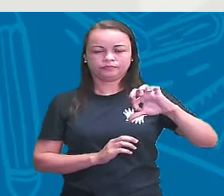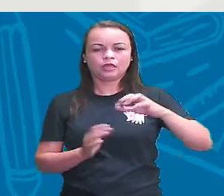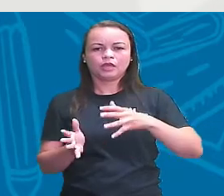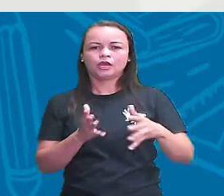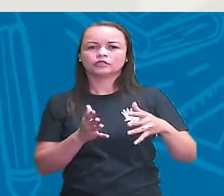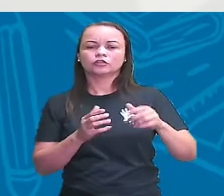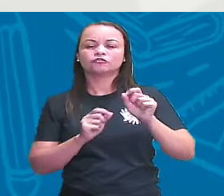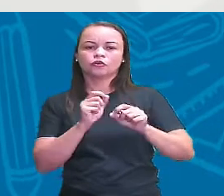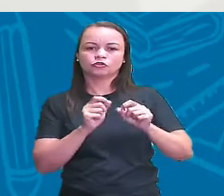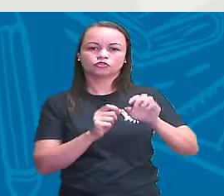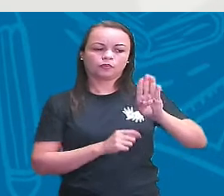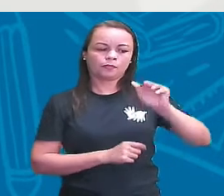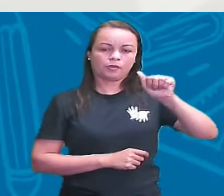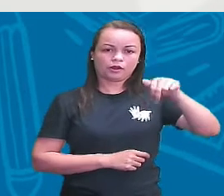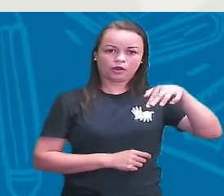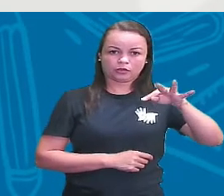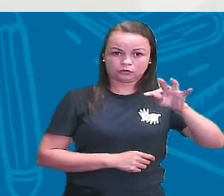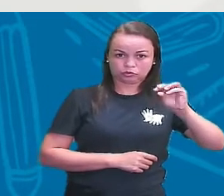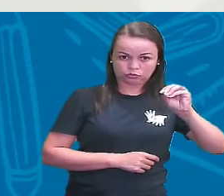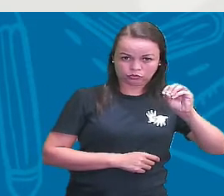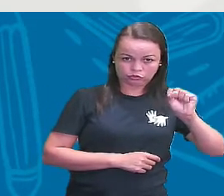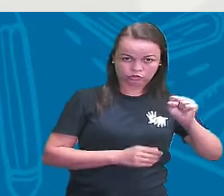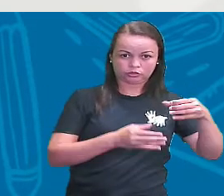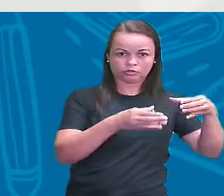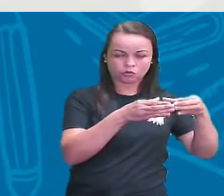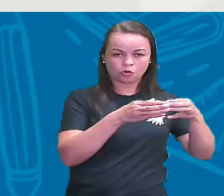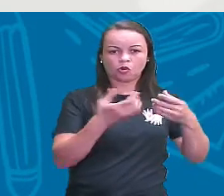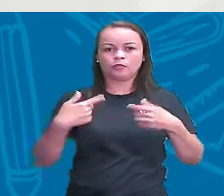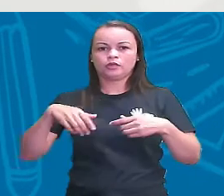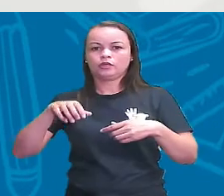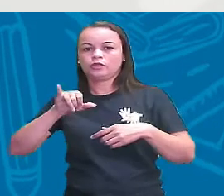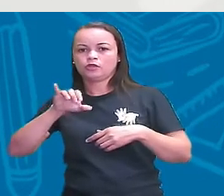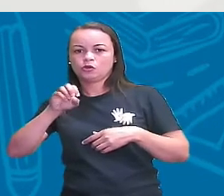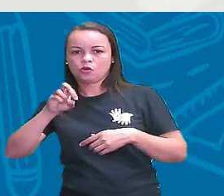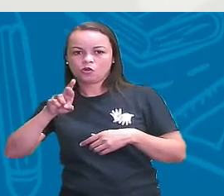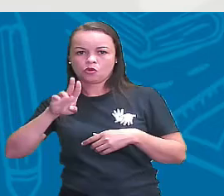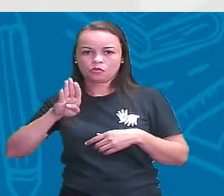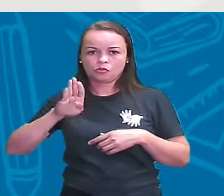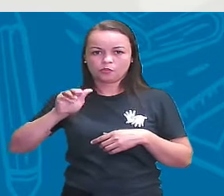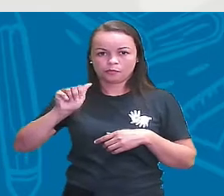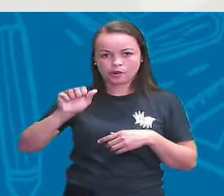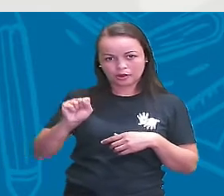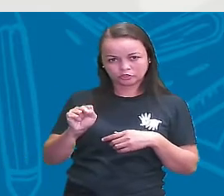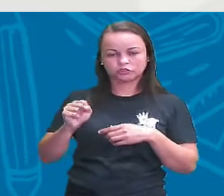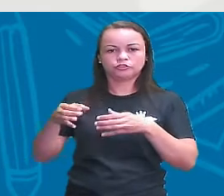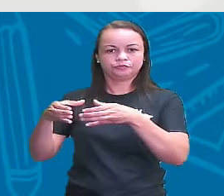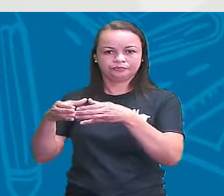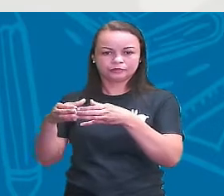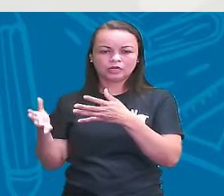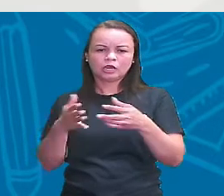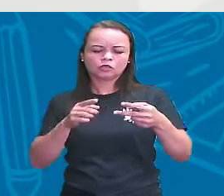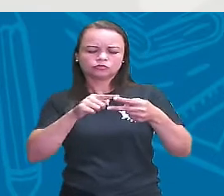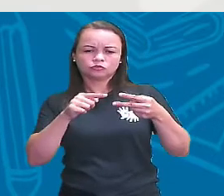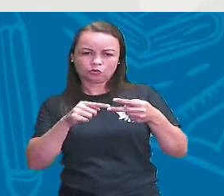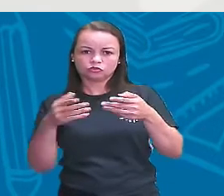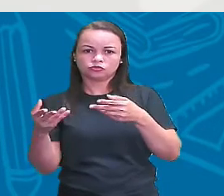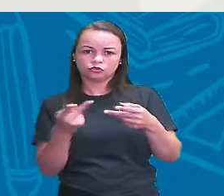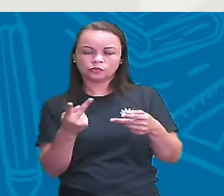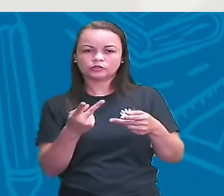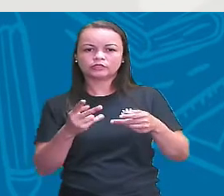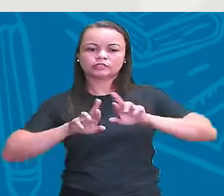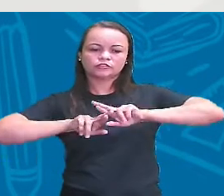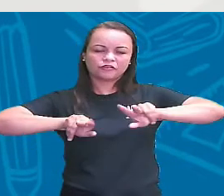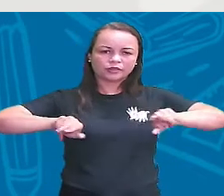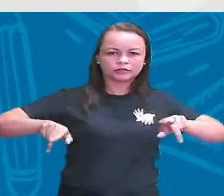que foram os bantus e os iorubais, tá? Mas tinha aí essa diversidade de povos, ou seja, quando a gente fala de diversidade de povos, a gente está dizendo o quê?